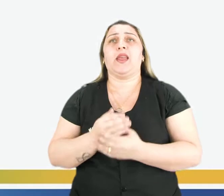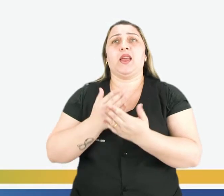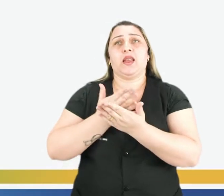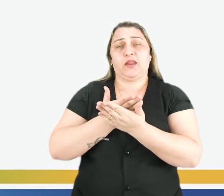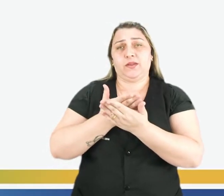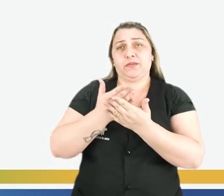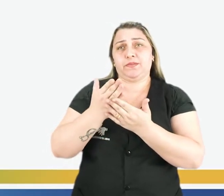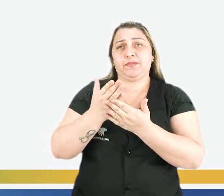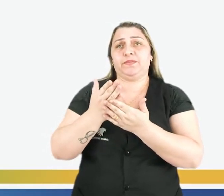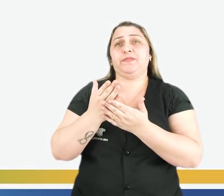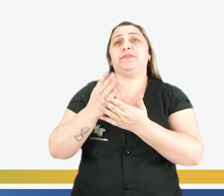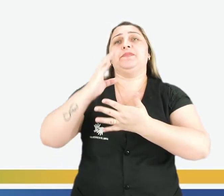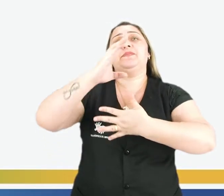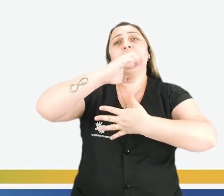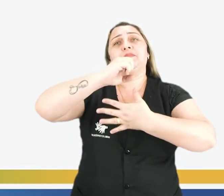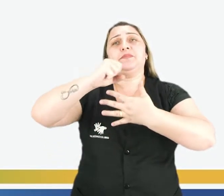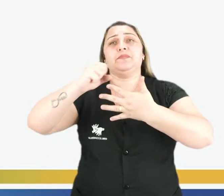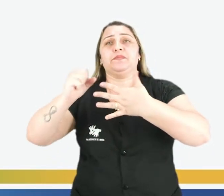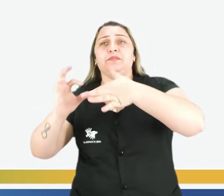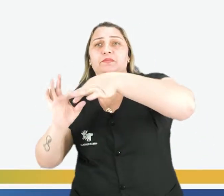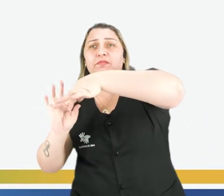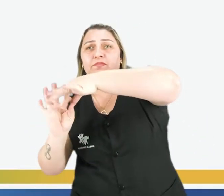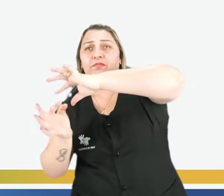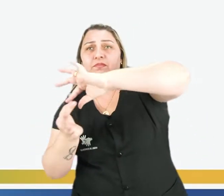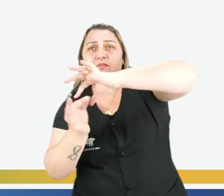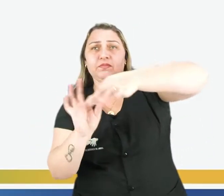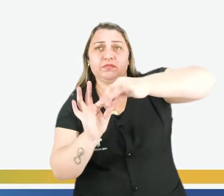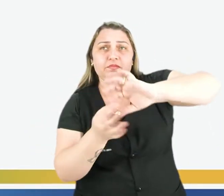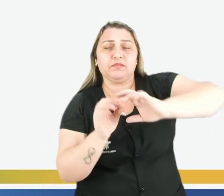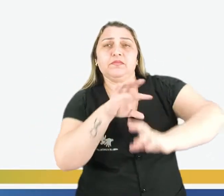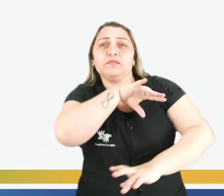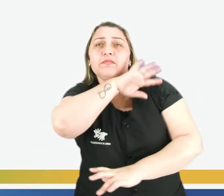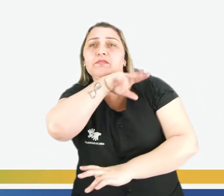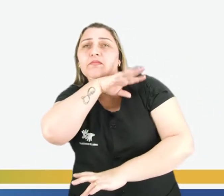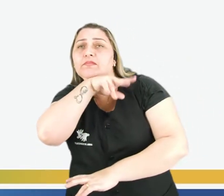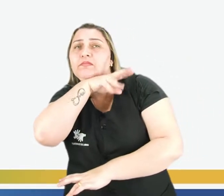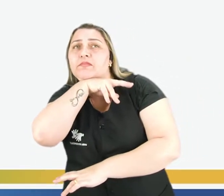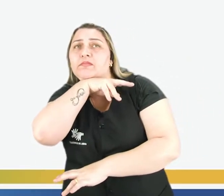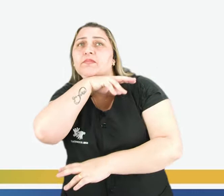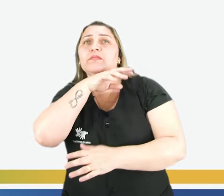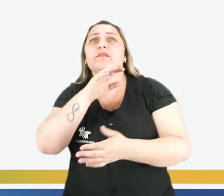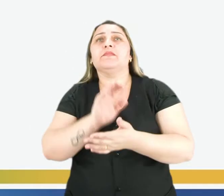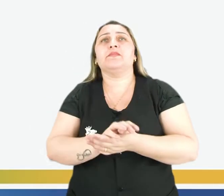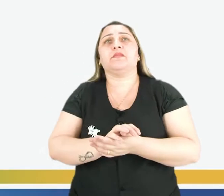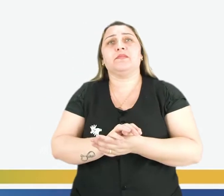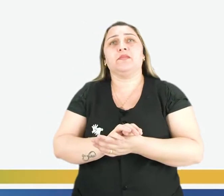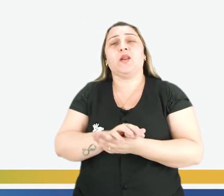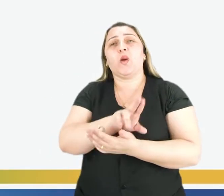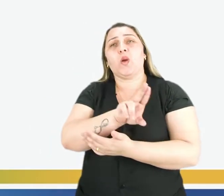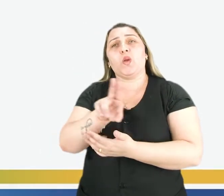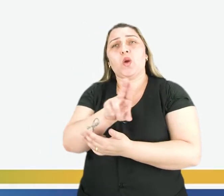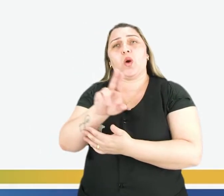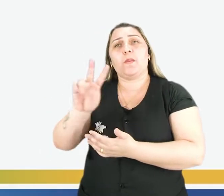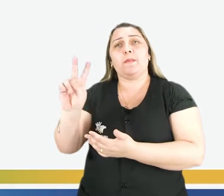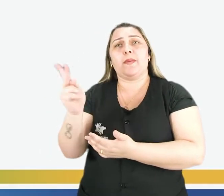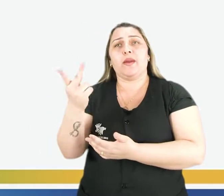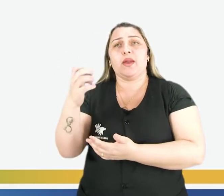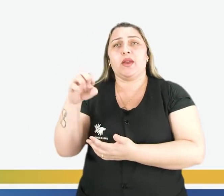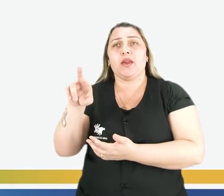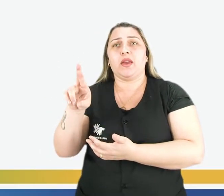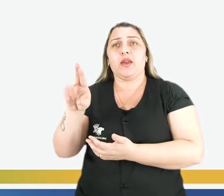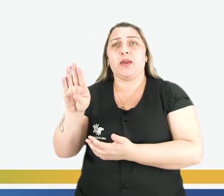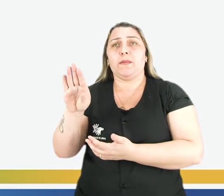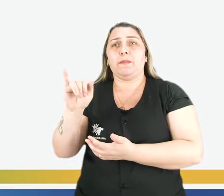iniciando o ciclo da cadeia alimentar. Os animais desse nível são classificados como herbívoros